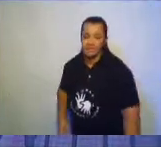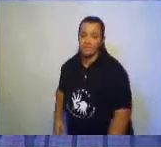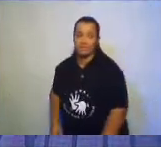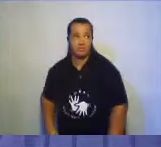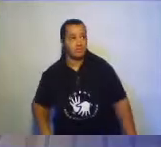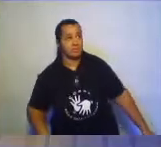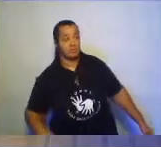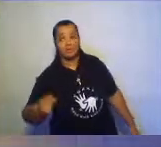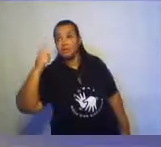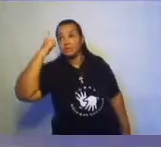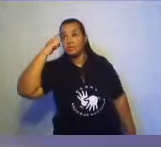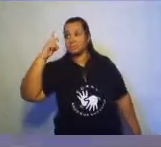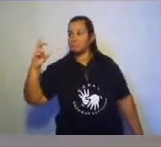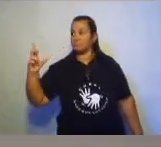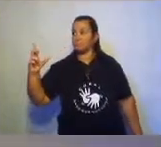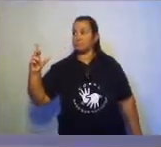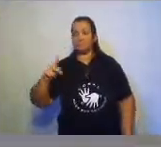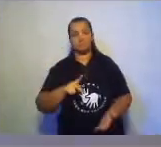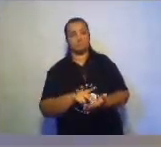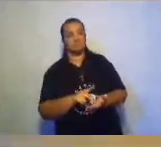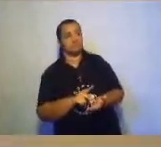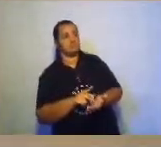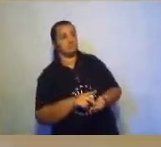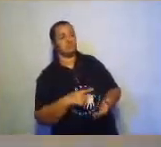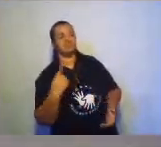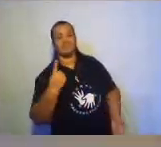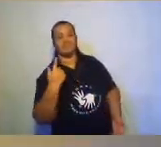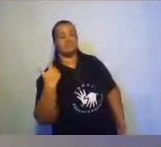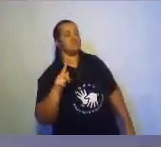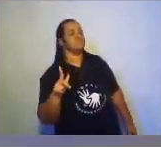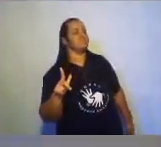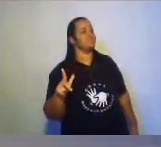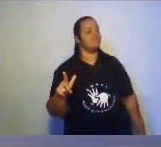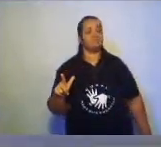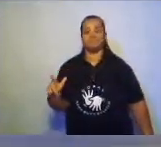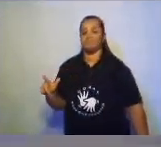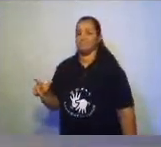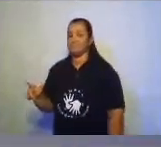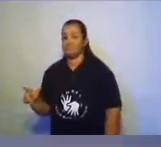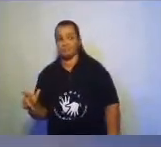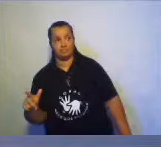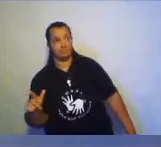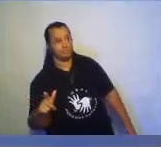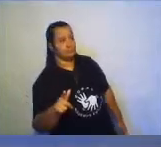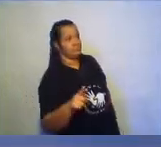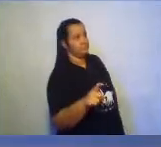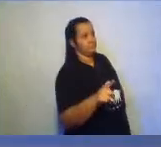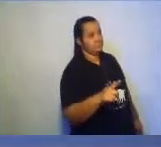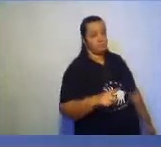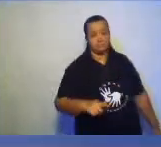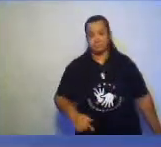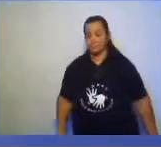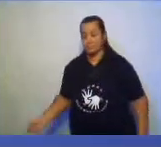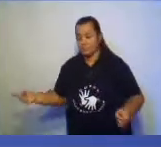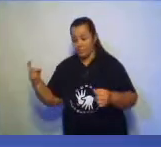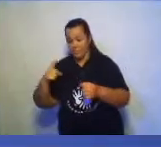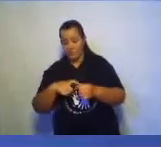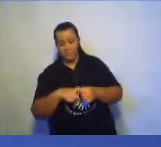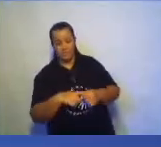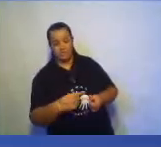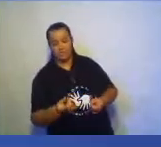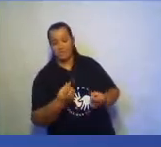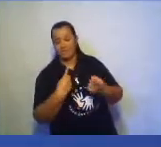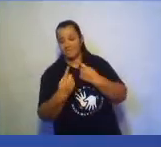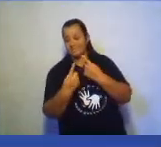E quando vem a lucidez, estou sozinho outra vez. volto a conversar